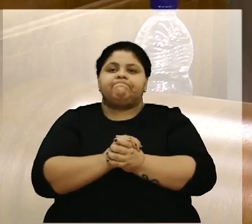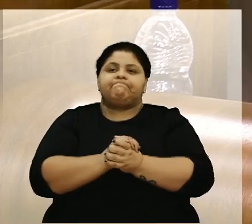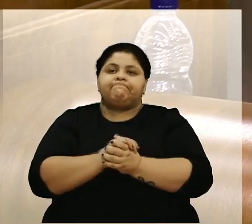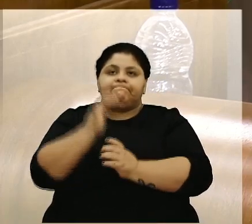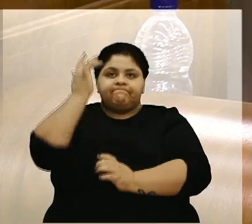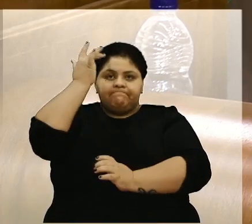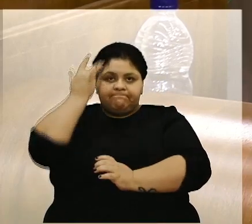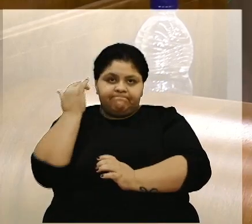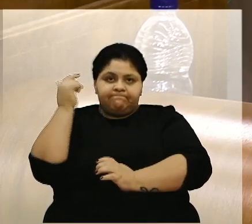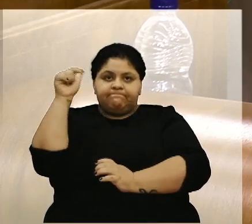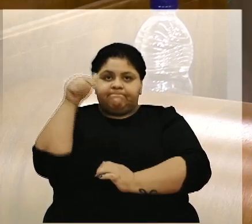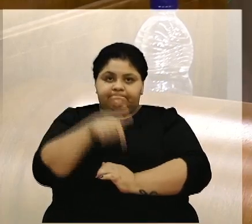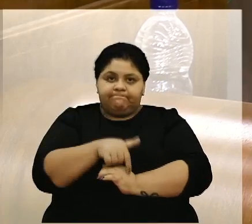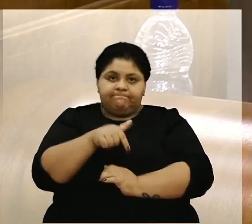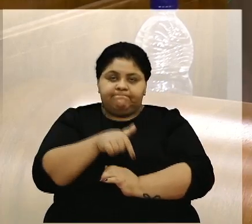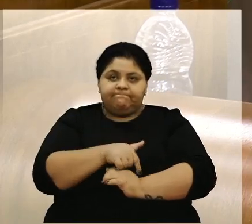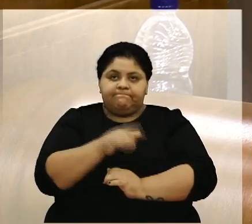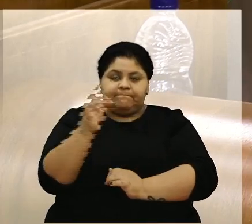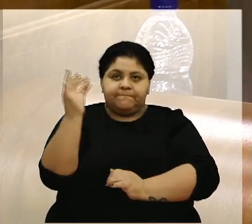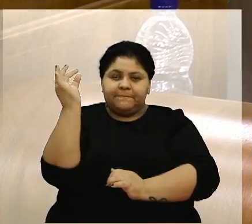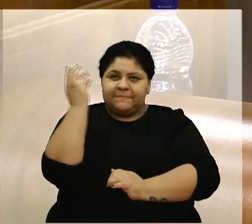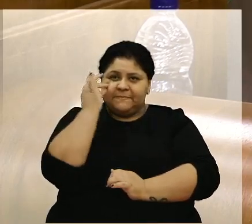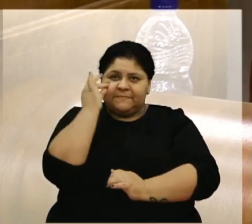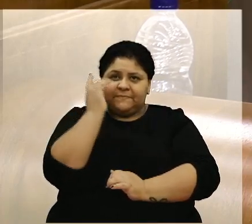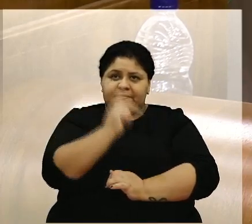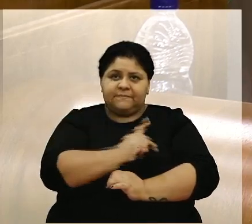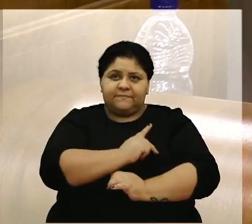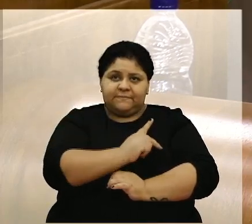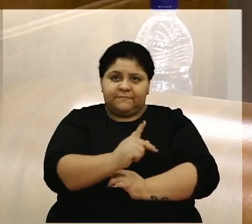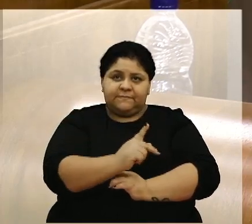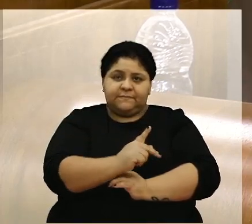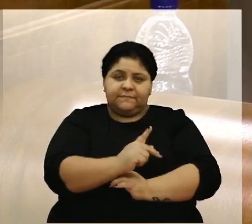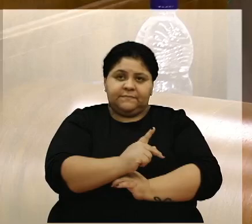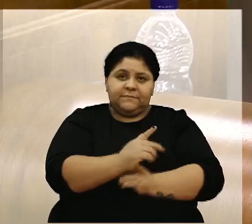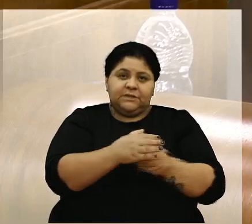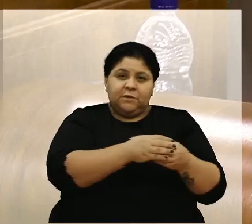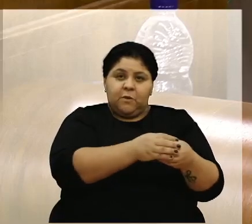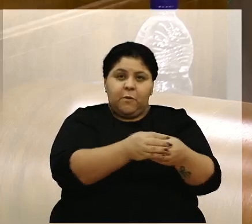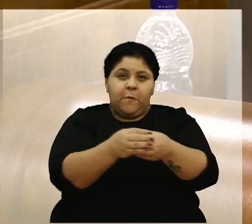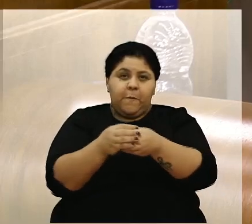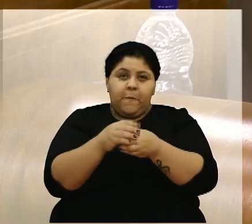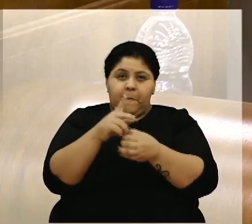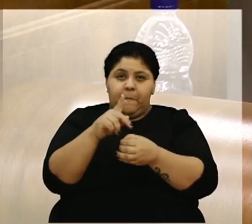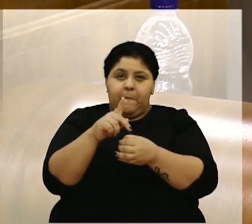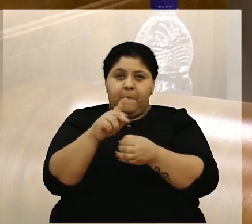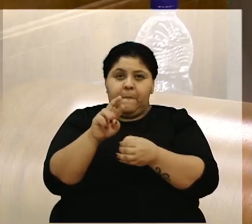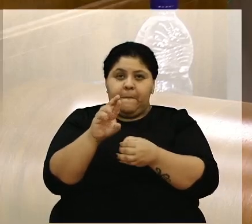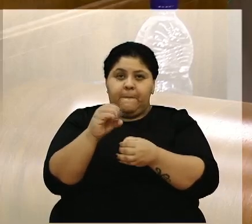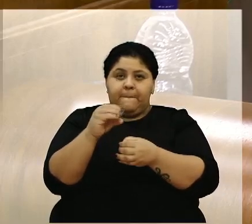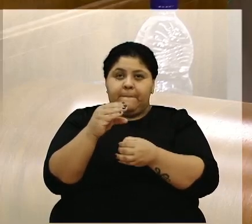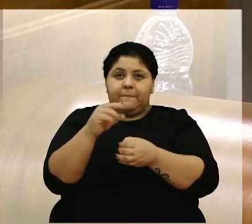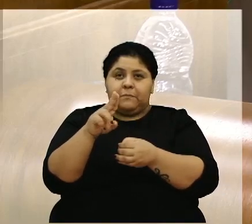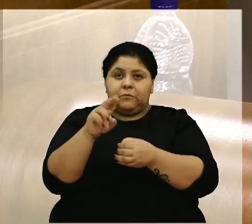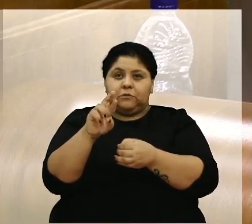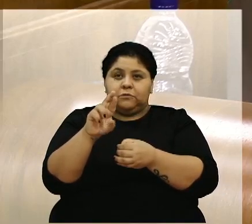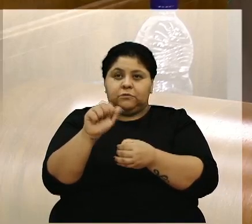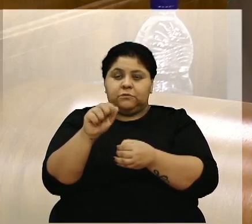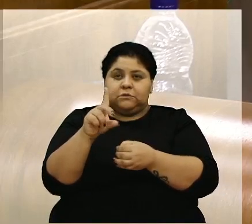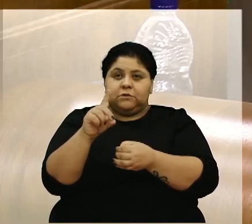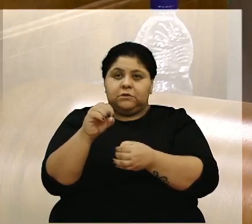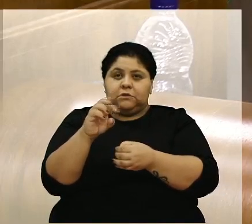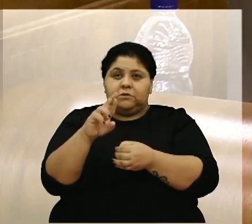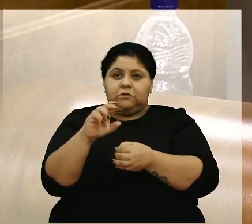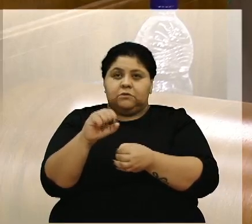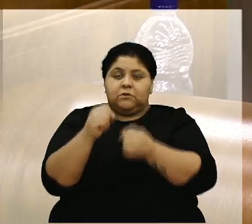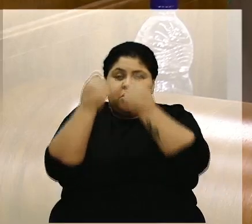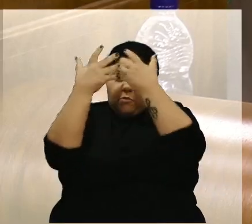amanhã nós vamos ter aqui então a presença do presidente da Associação dos Procuradores para falar sobre o Pix Solidário